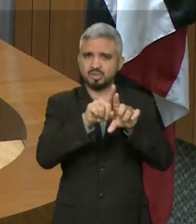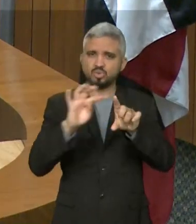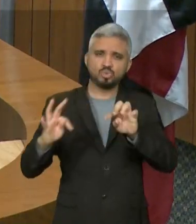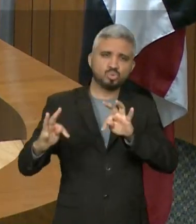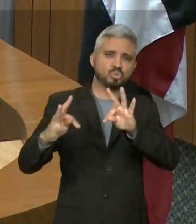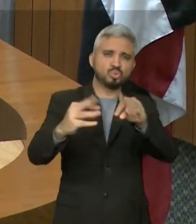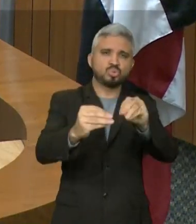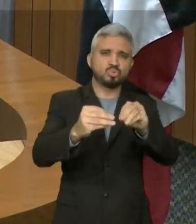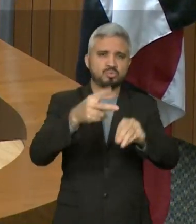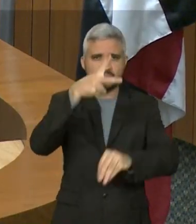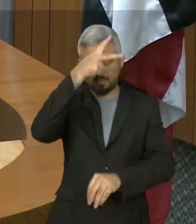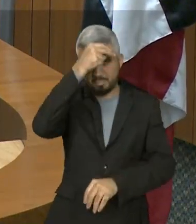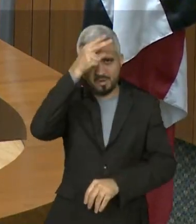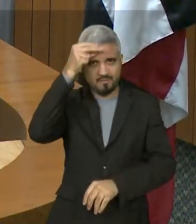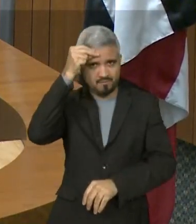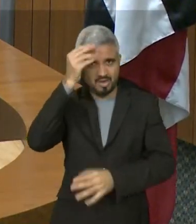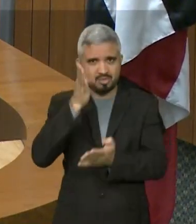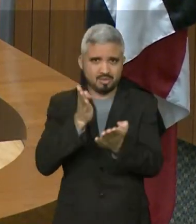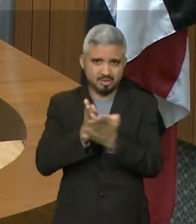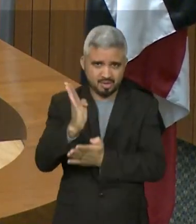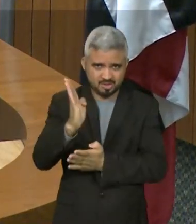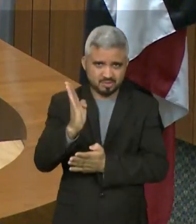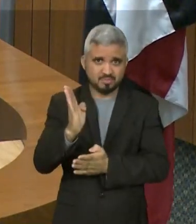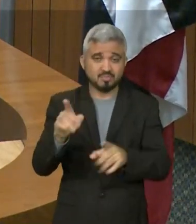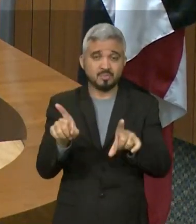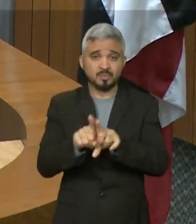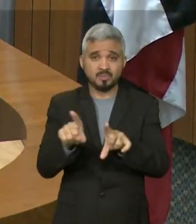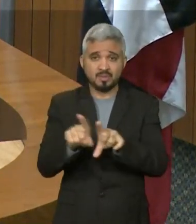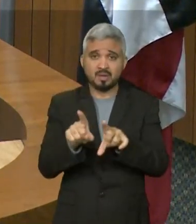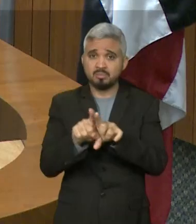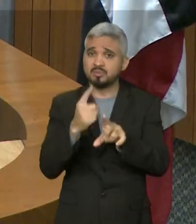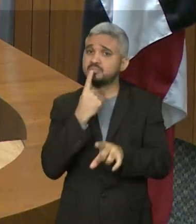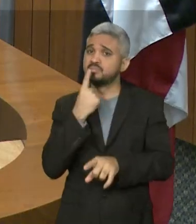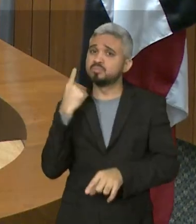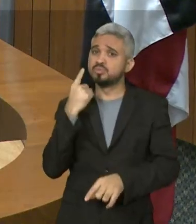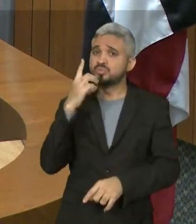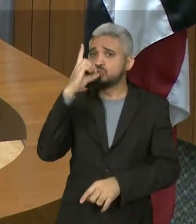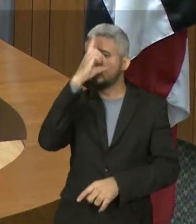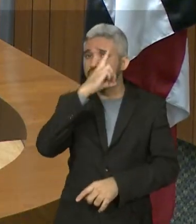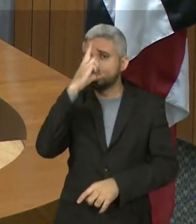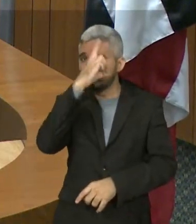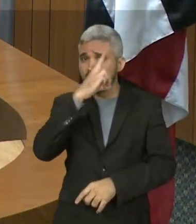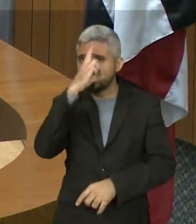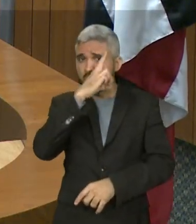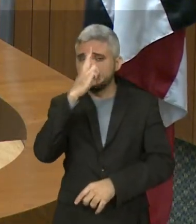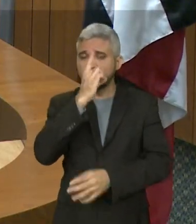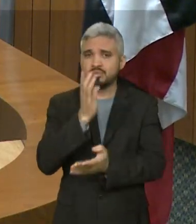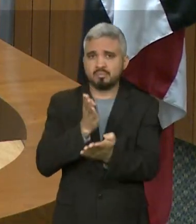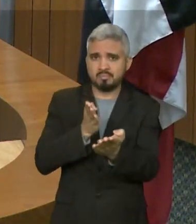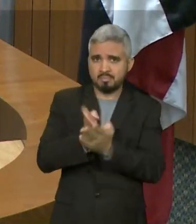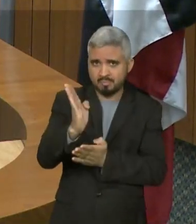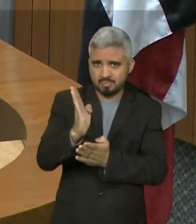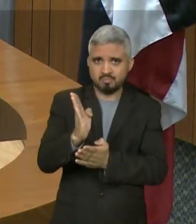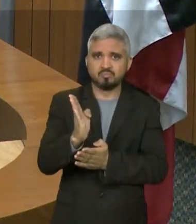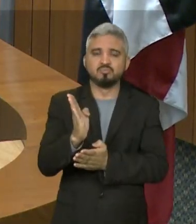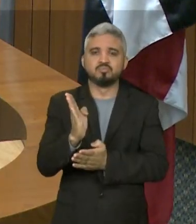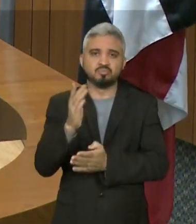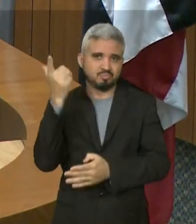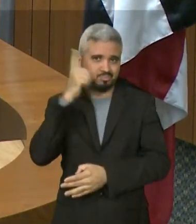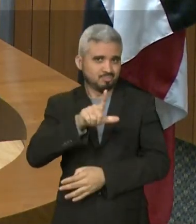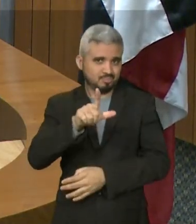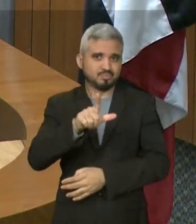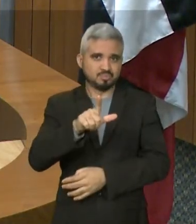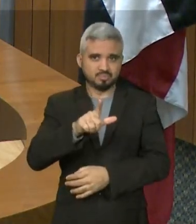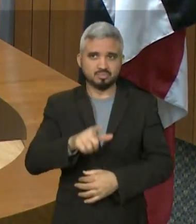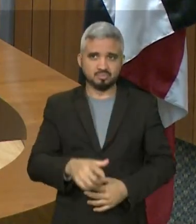nosso colega, que ganhou no último domingo uma eleição inédita. Ganhou porque